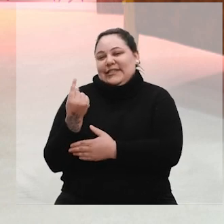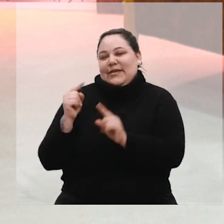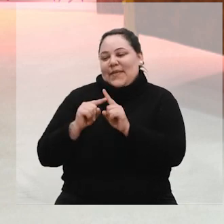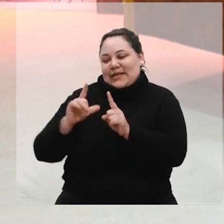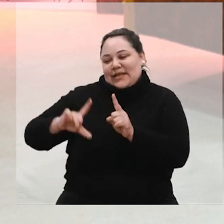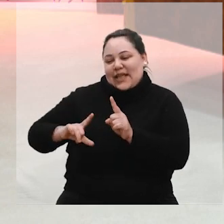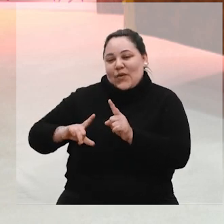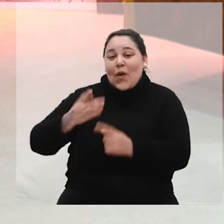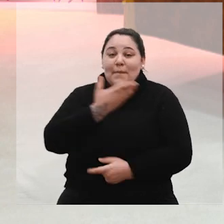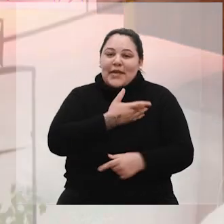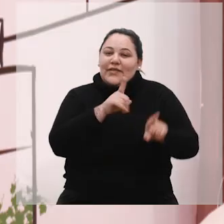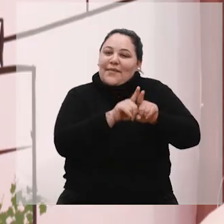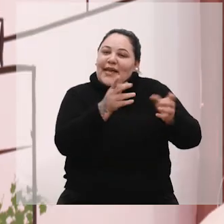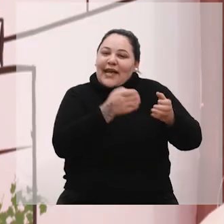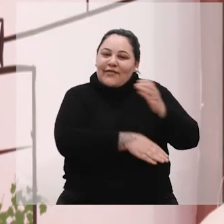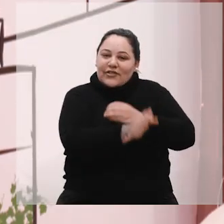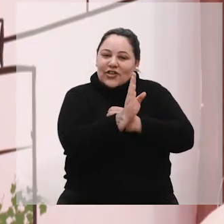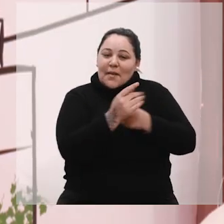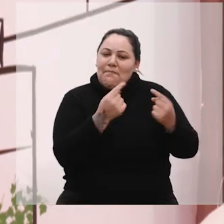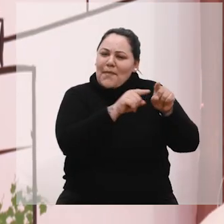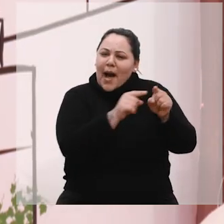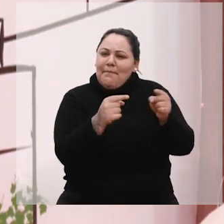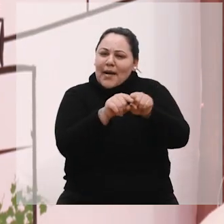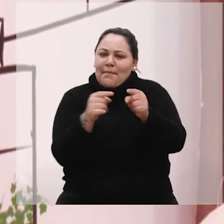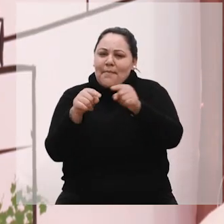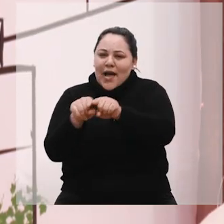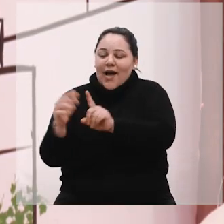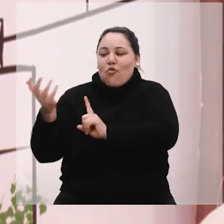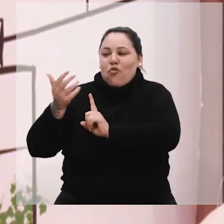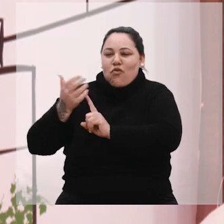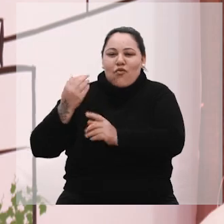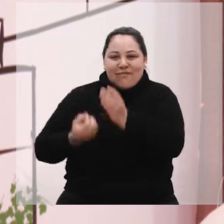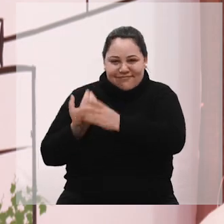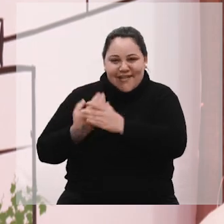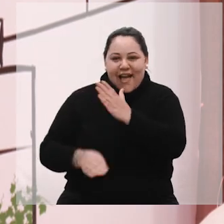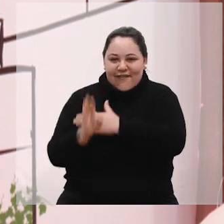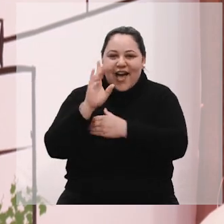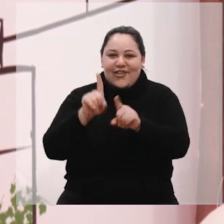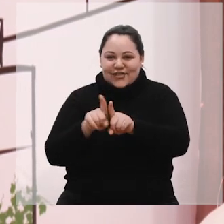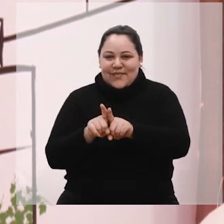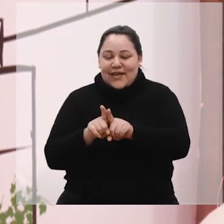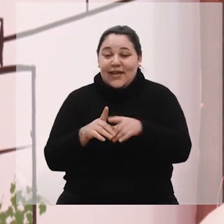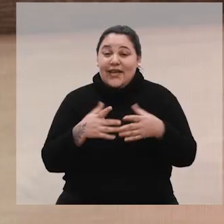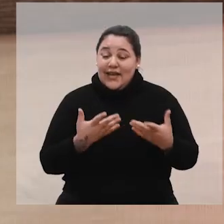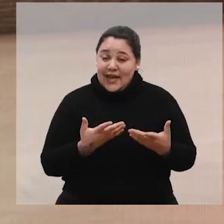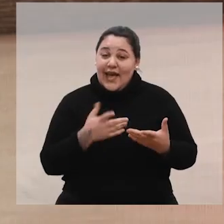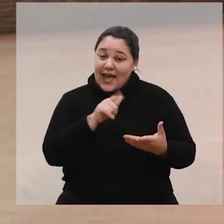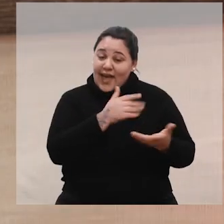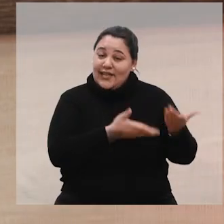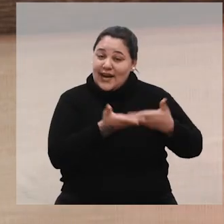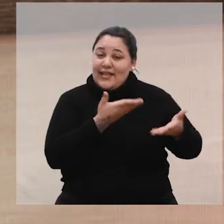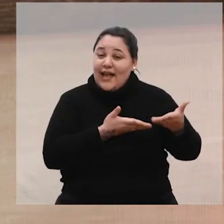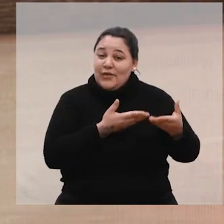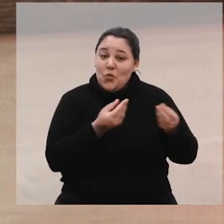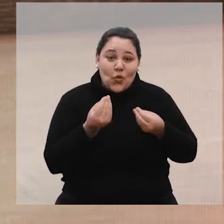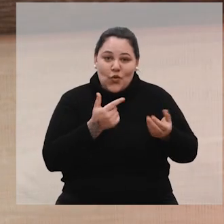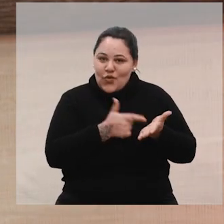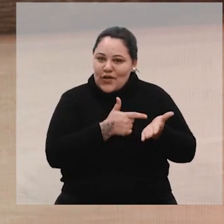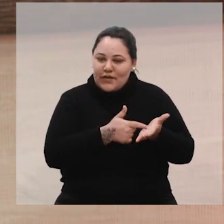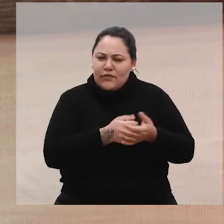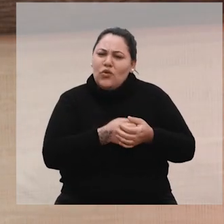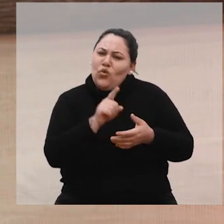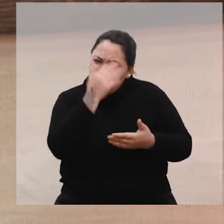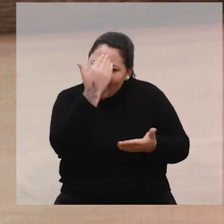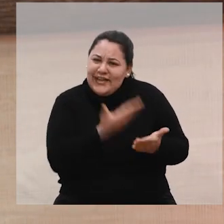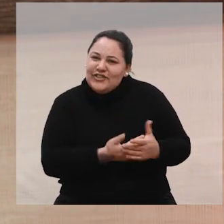lá em comum, e, enfim, essas parcerias que também inspiram as viagens. E isso é tratado muito